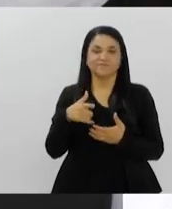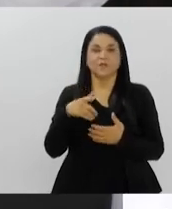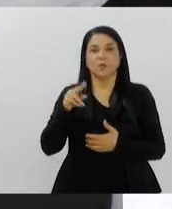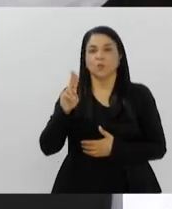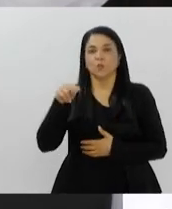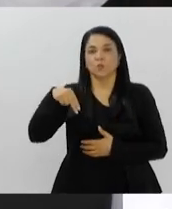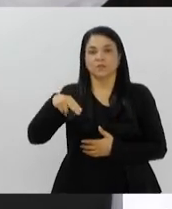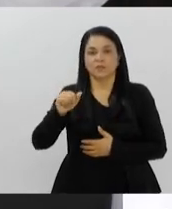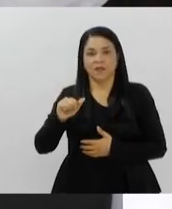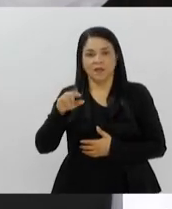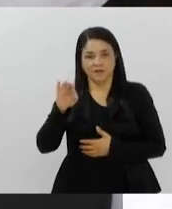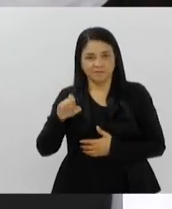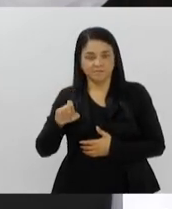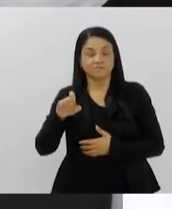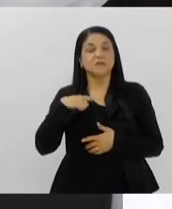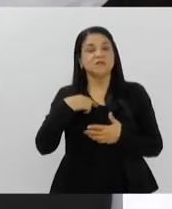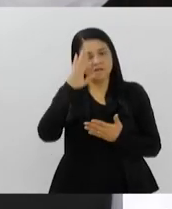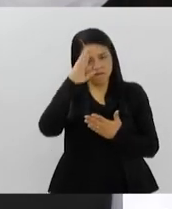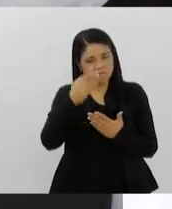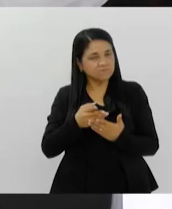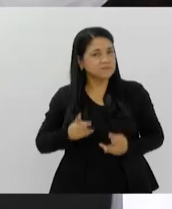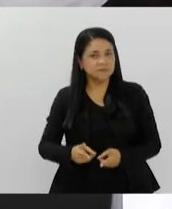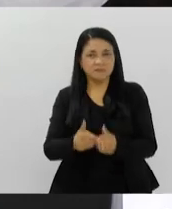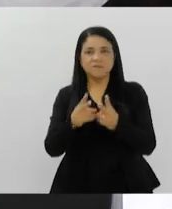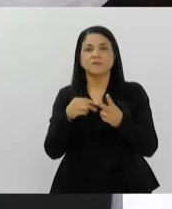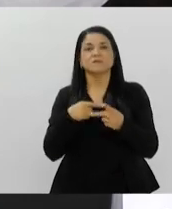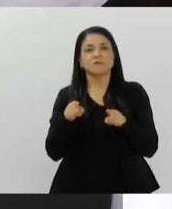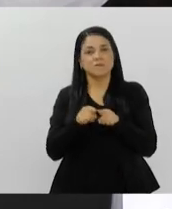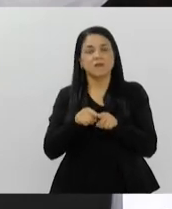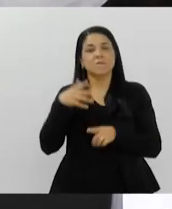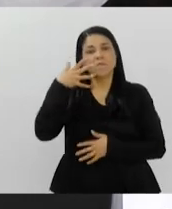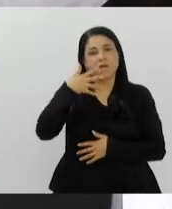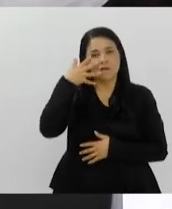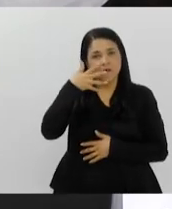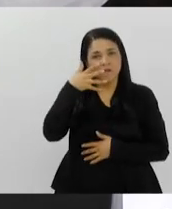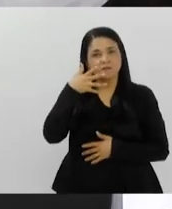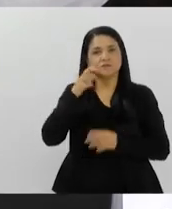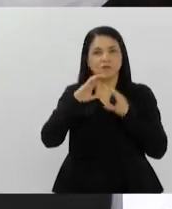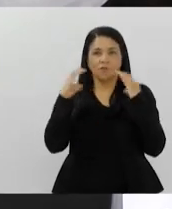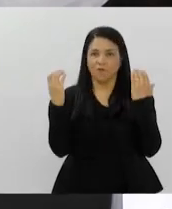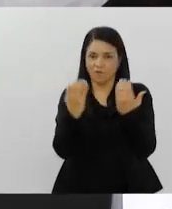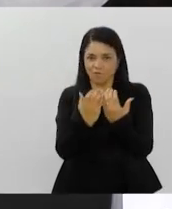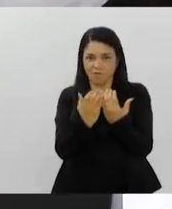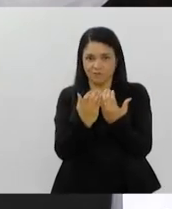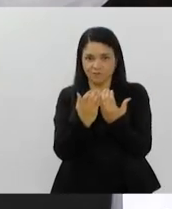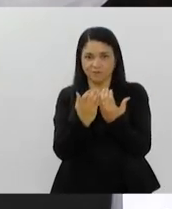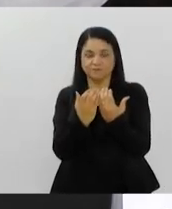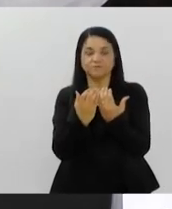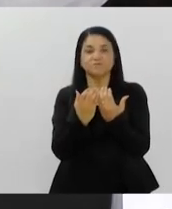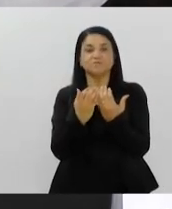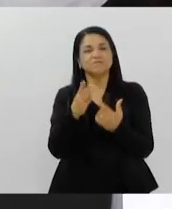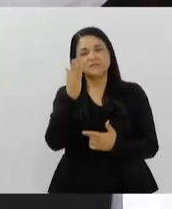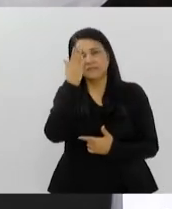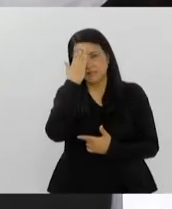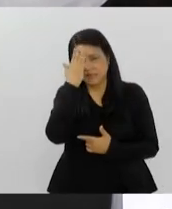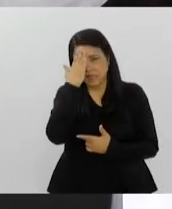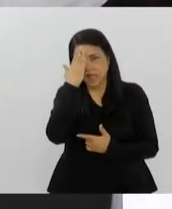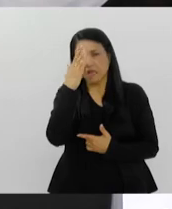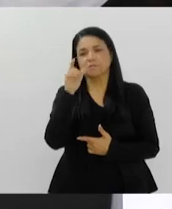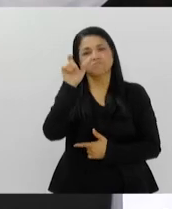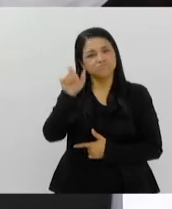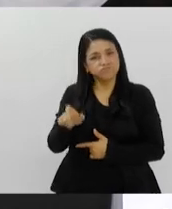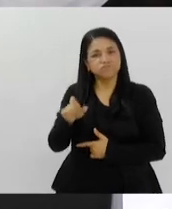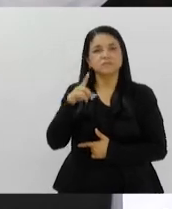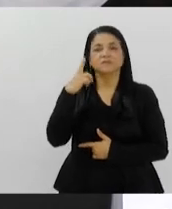entidade e vem acreditando. Também será um dos nossos palestrantes na nossa conferência, porque a gente sabe do quanto ele tem